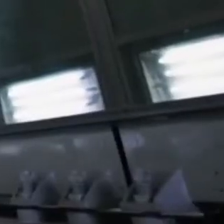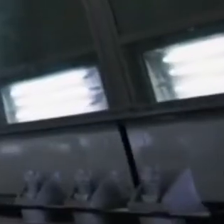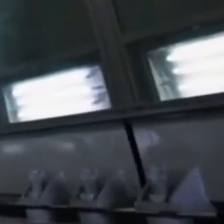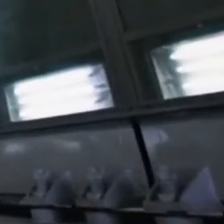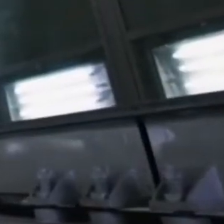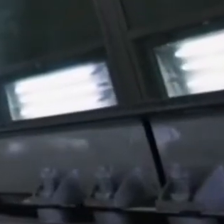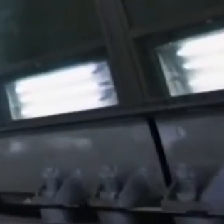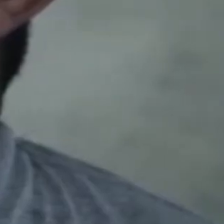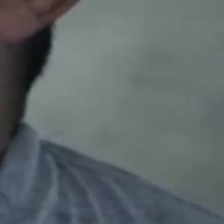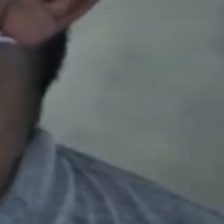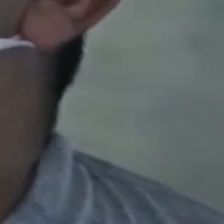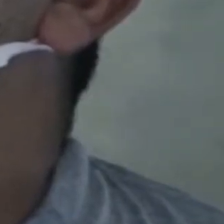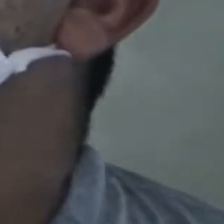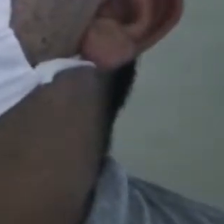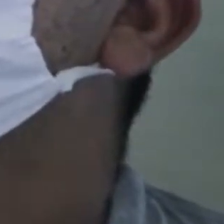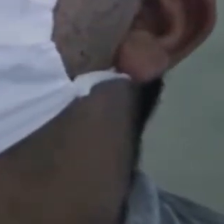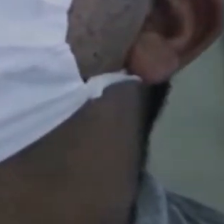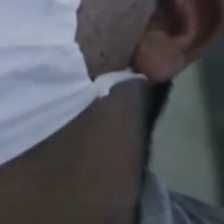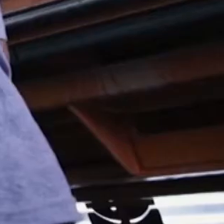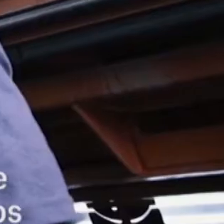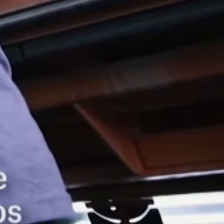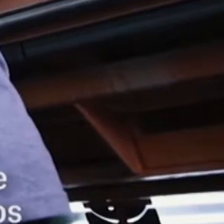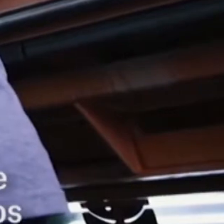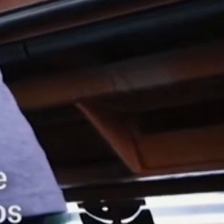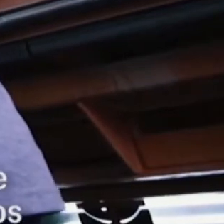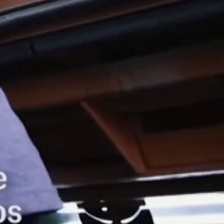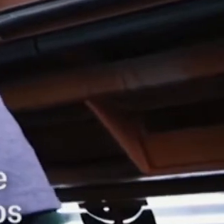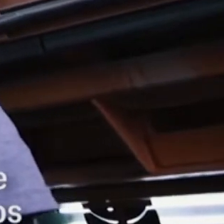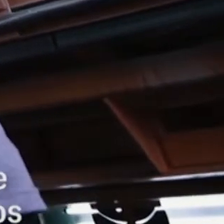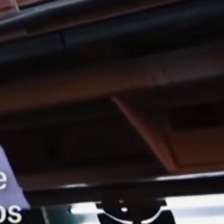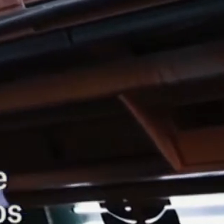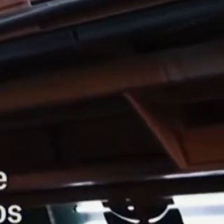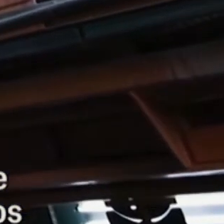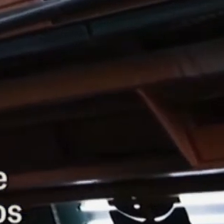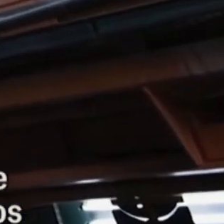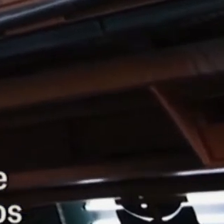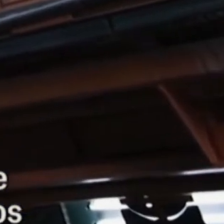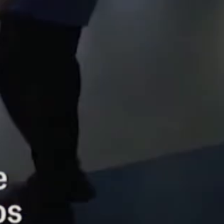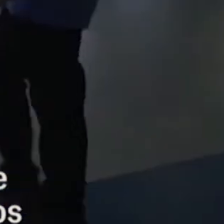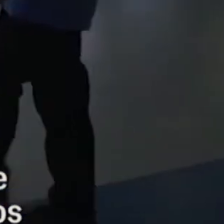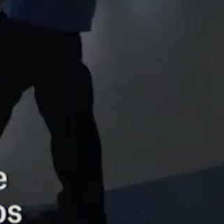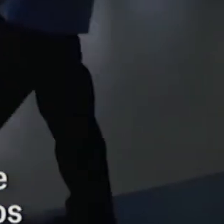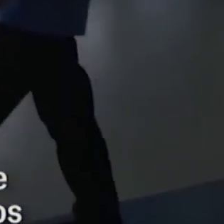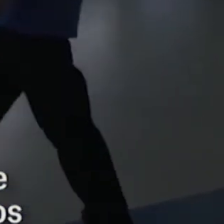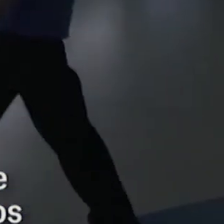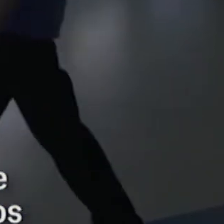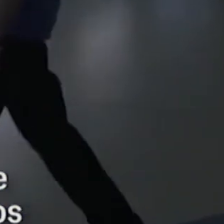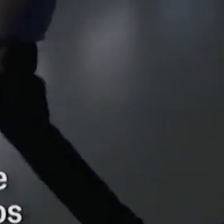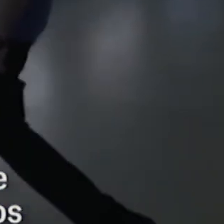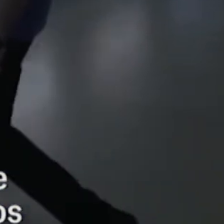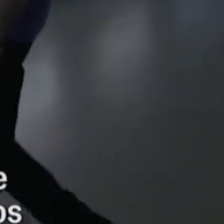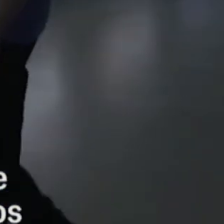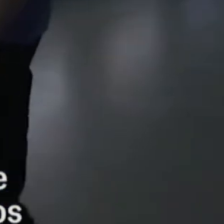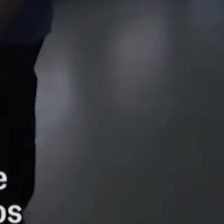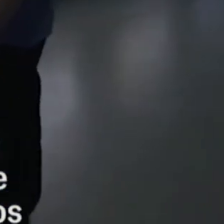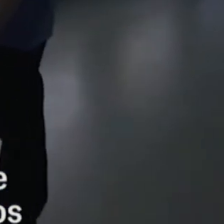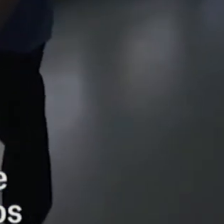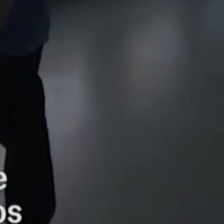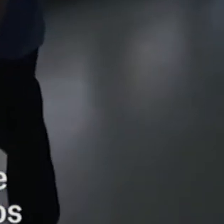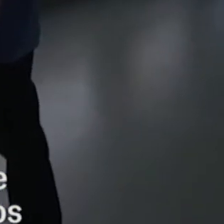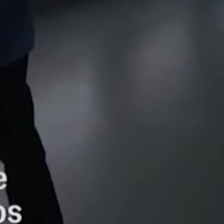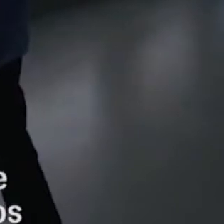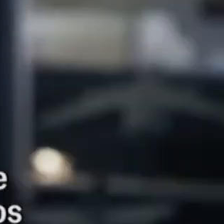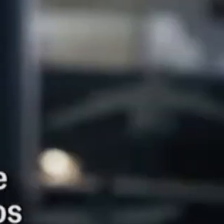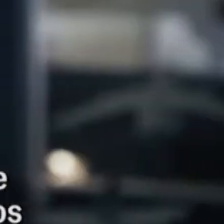não tem muita gente que pode fazer isso no mundo. E tenho certeza que não vai faltar forças, entusiasmo e